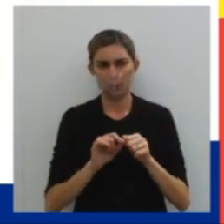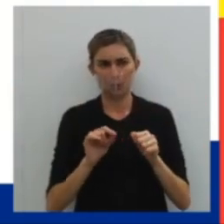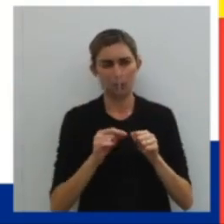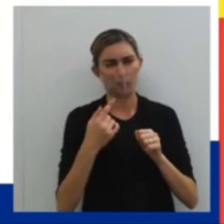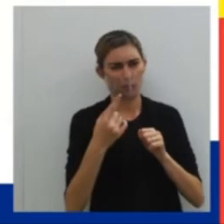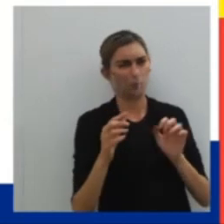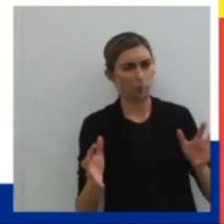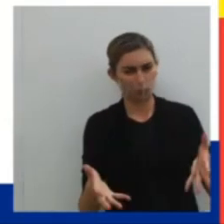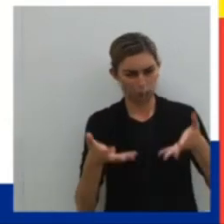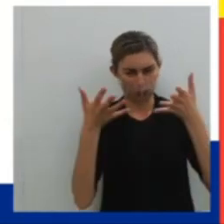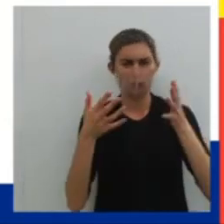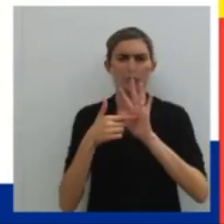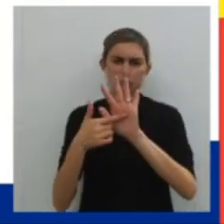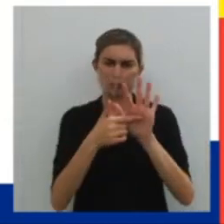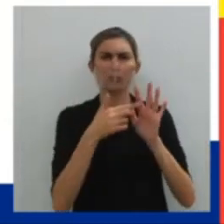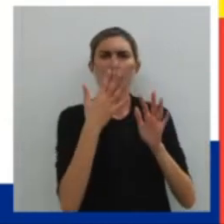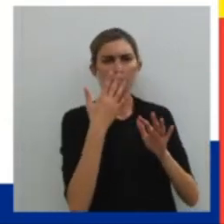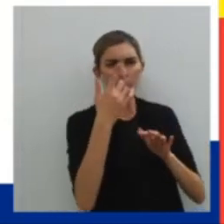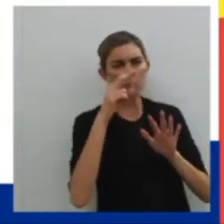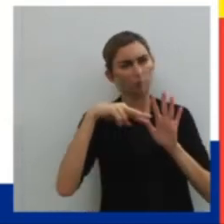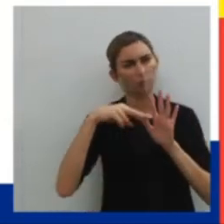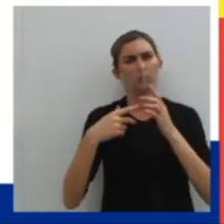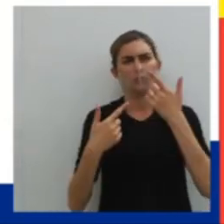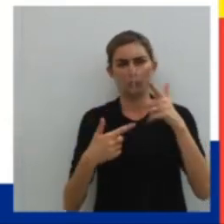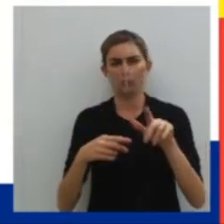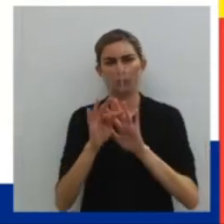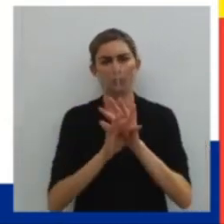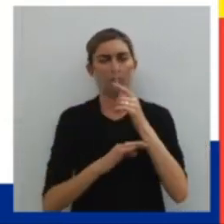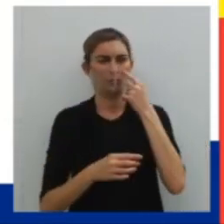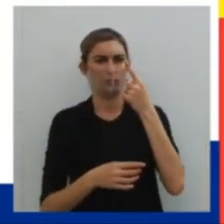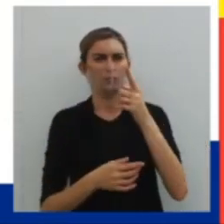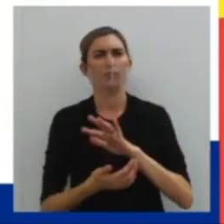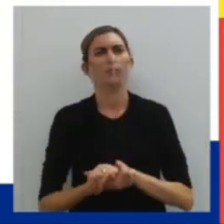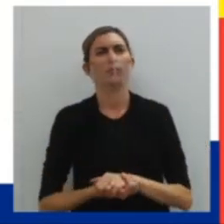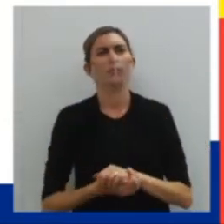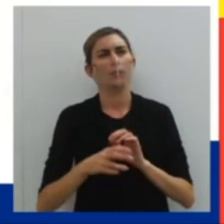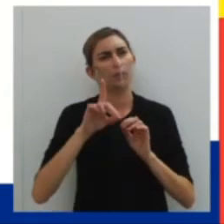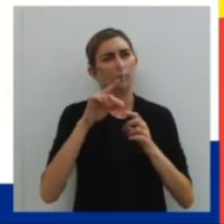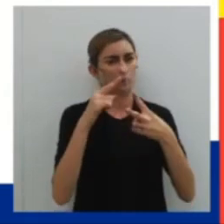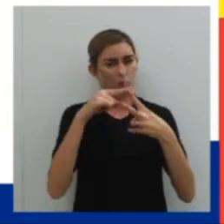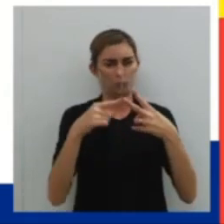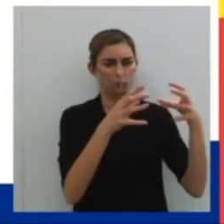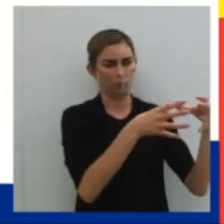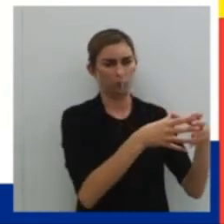vou enfatizar bem para você a leitura novamente desse texto. Observe que, dados dois